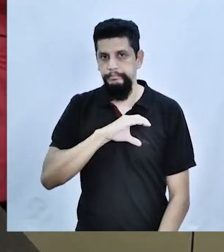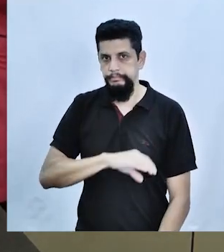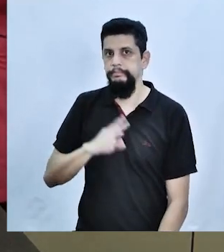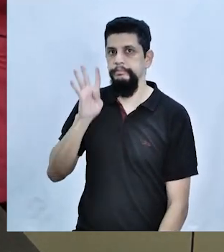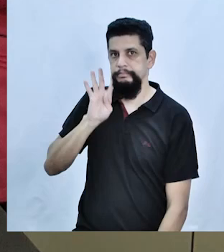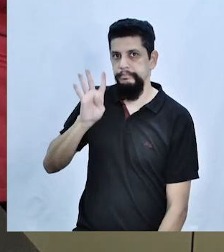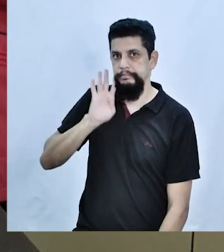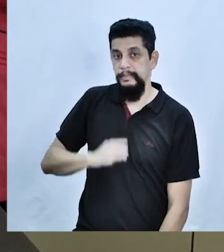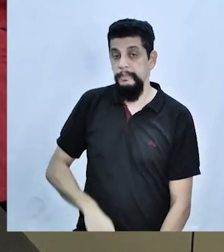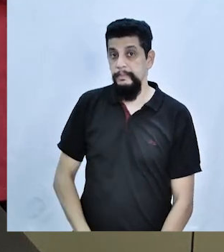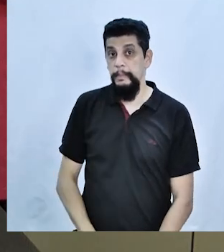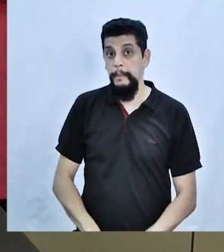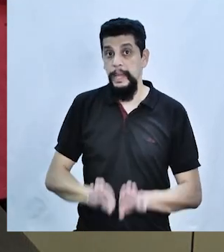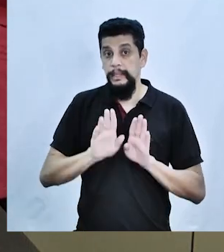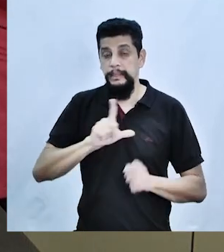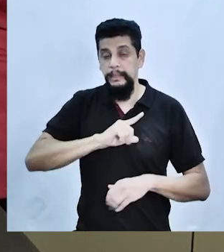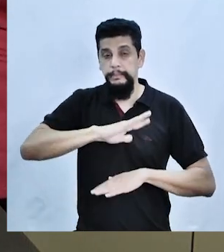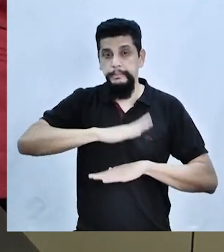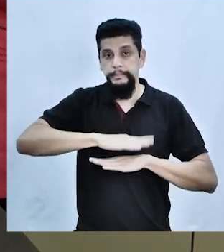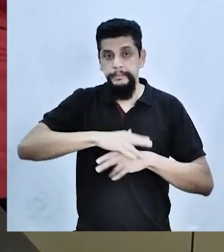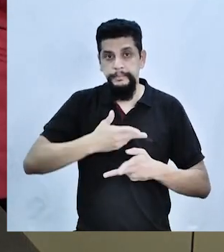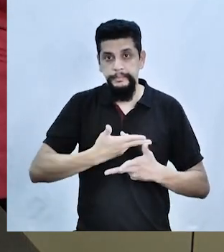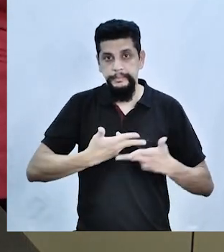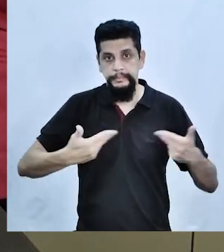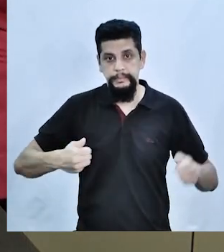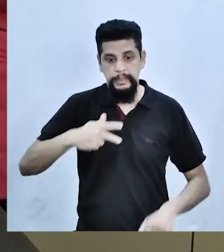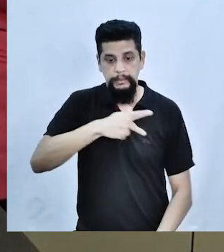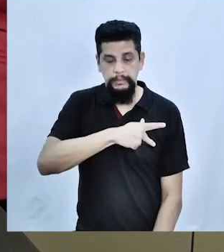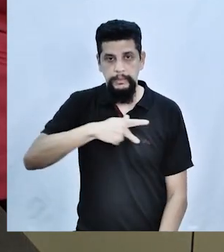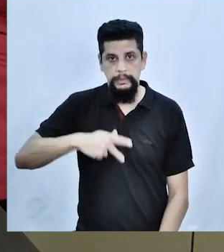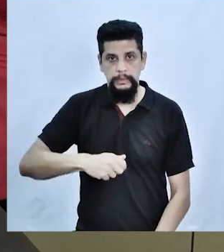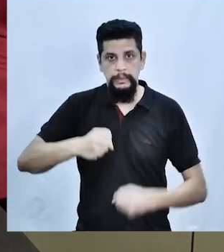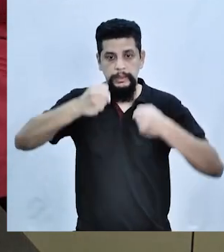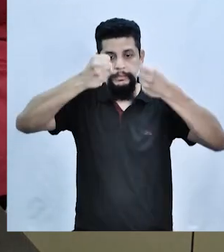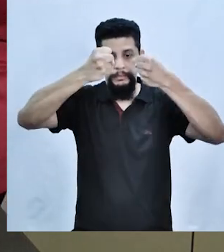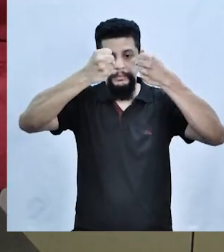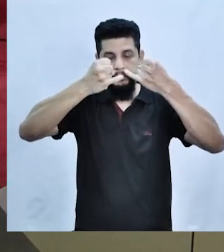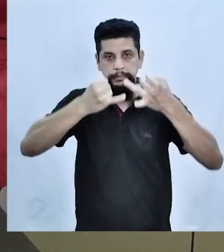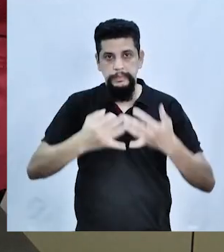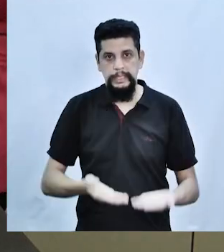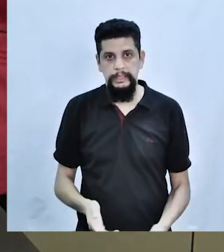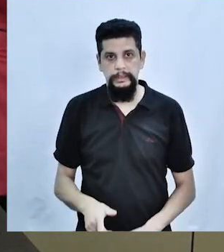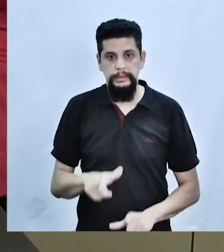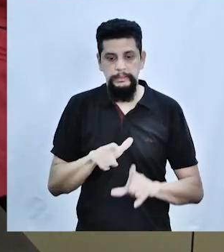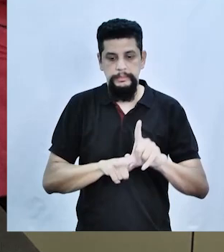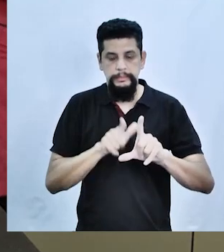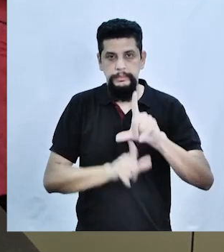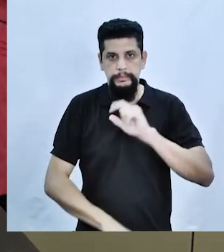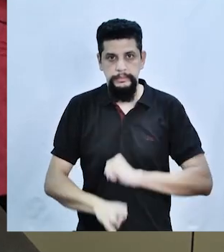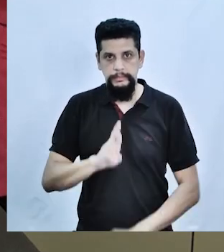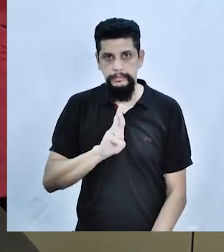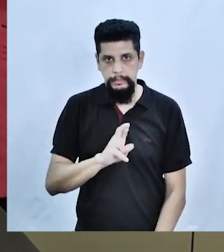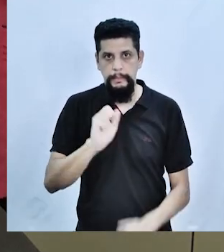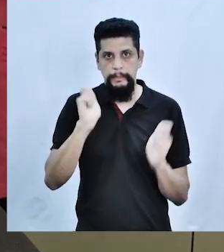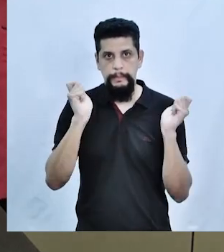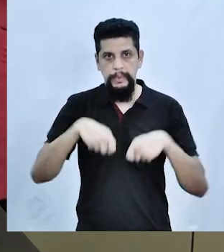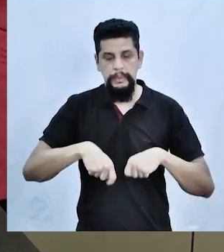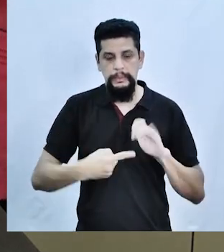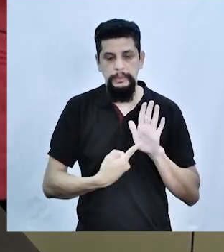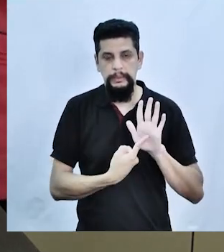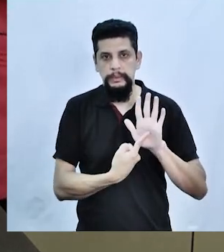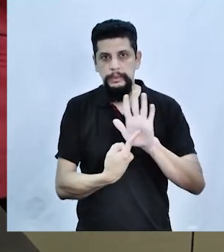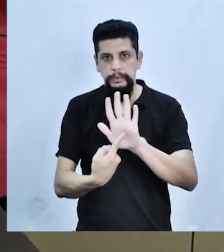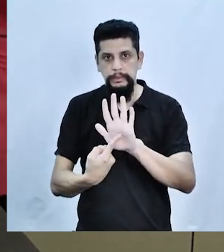que legal. Uhum. Mas não foi só isso, prof. A professora Márcia também nos disse que a letra R, ela